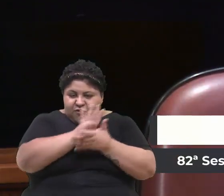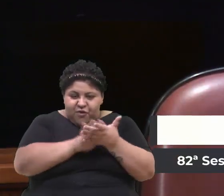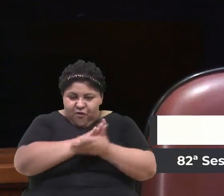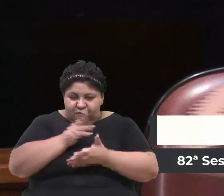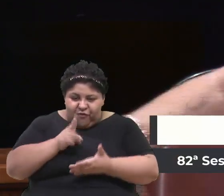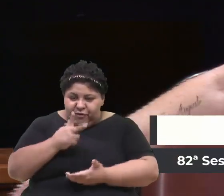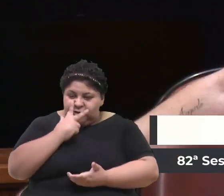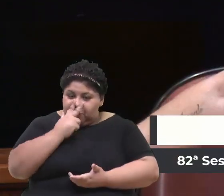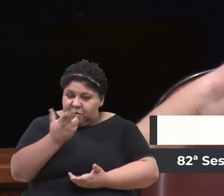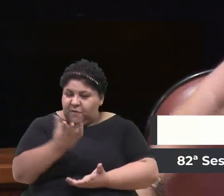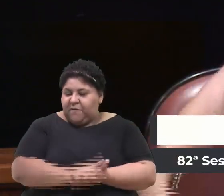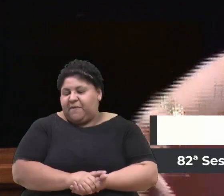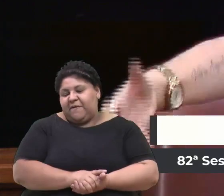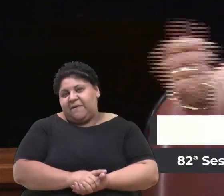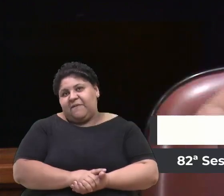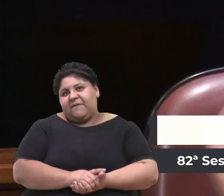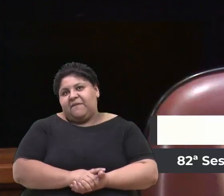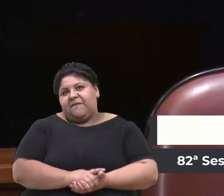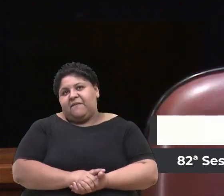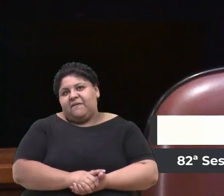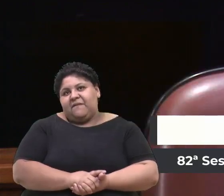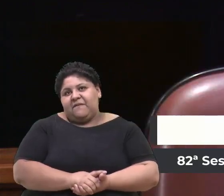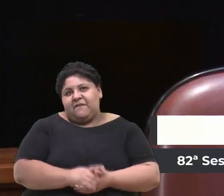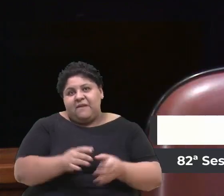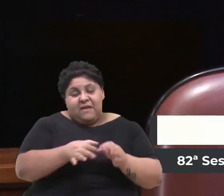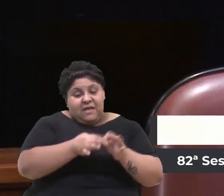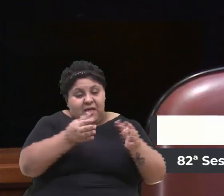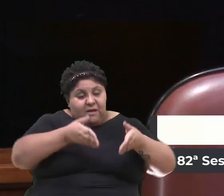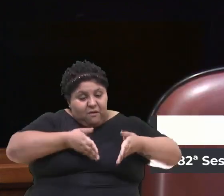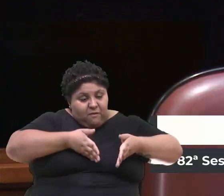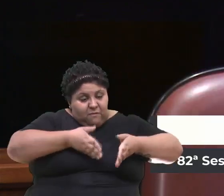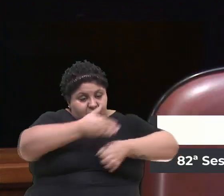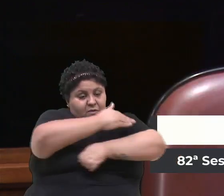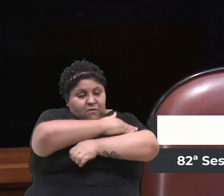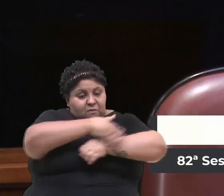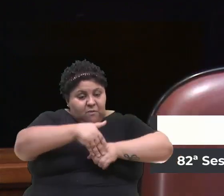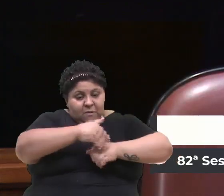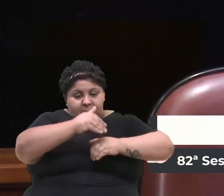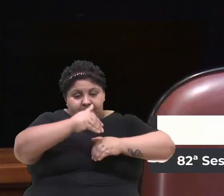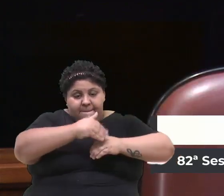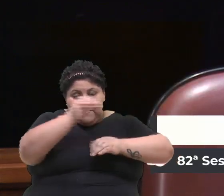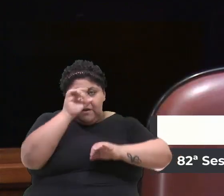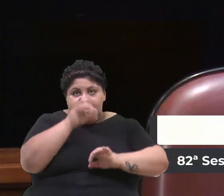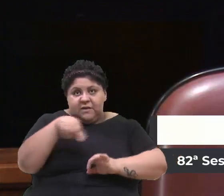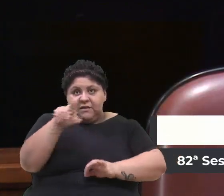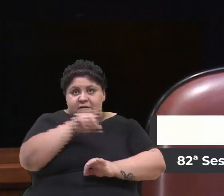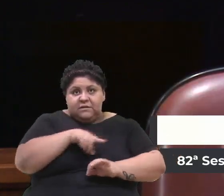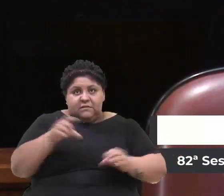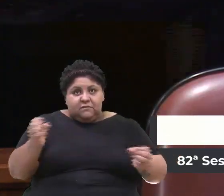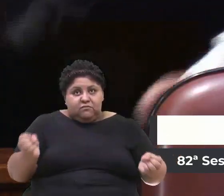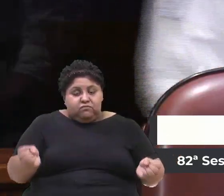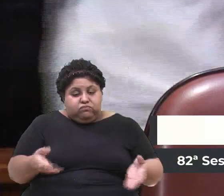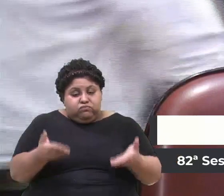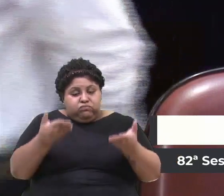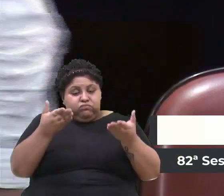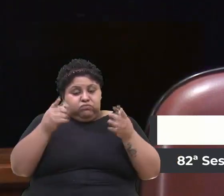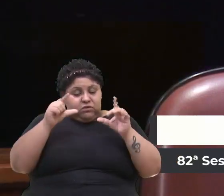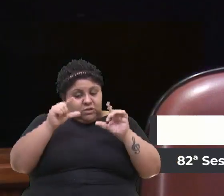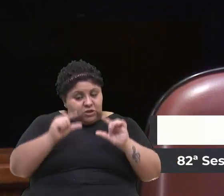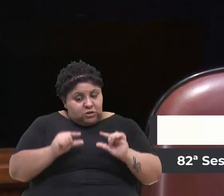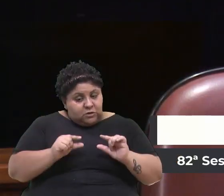mas tu abre uma rua a mais. Na verdade, a gente precisa ter incentivo para diminuir o número de carros na